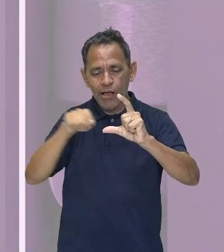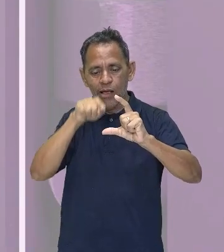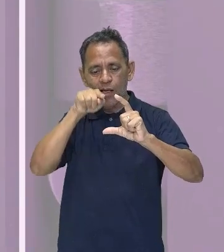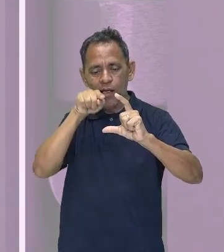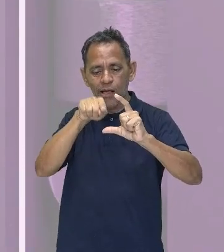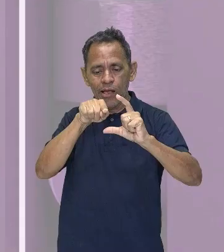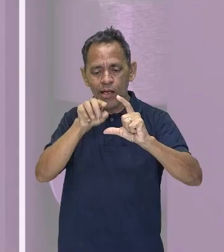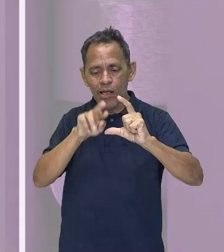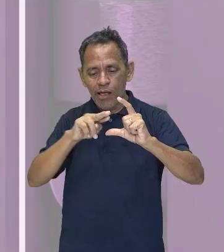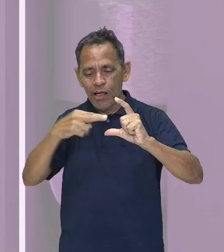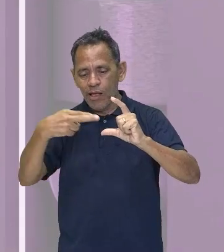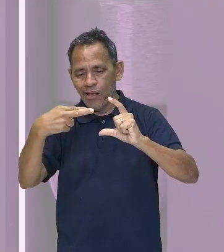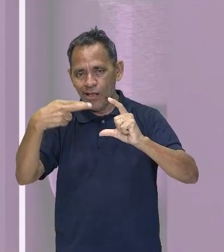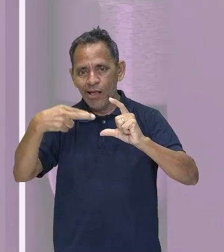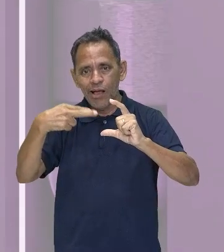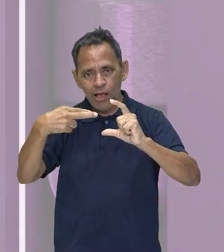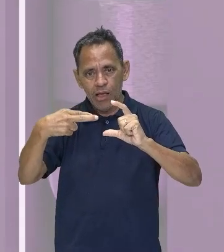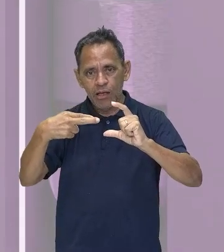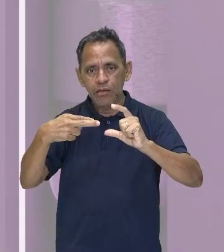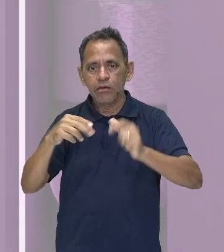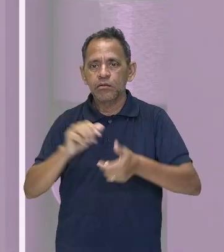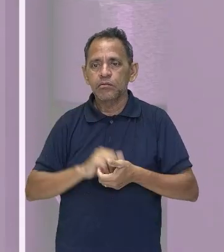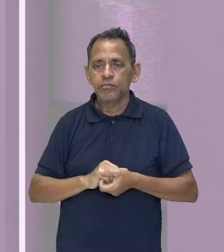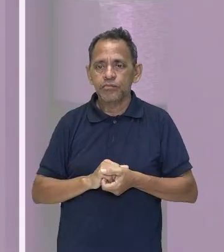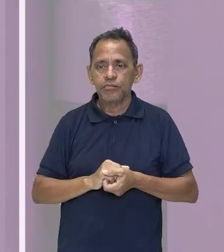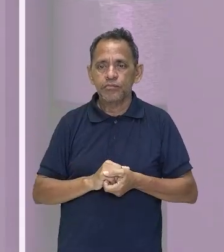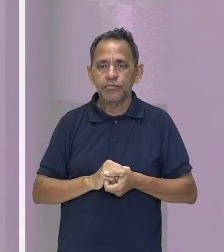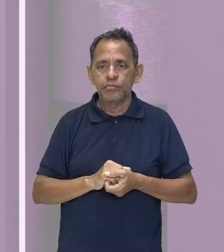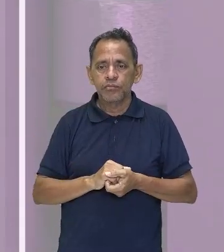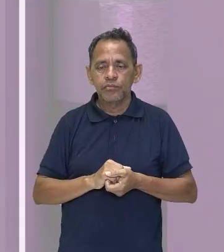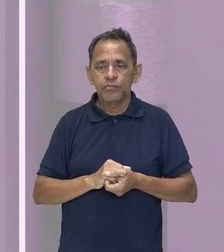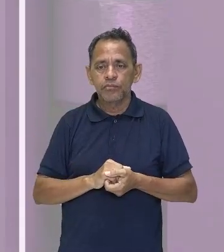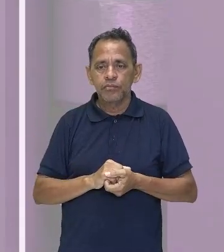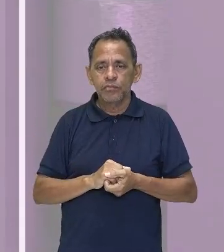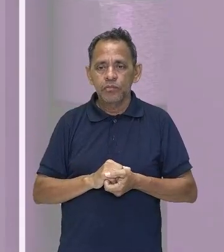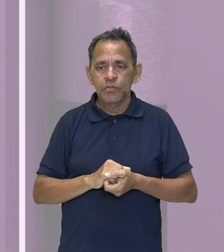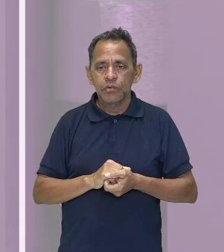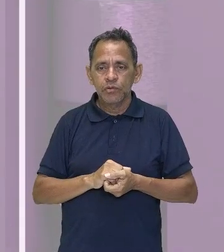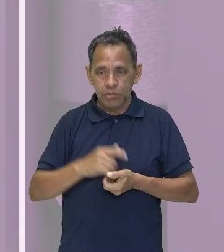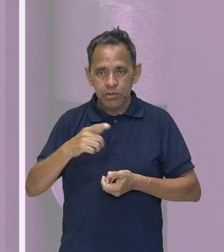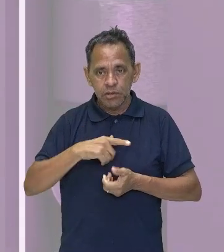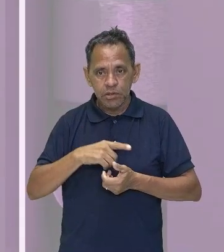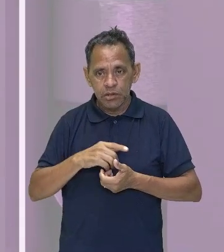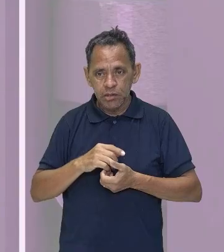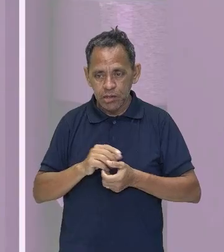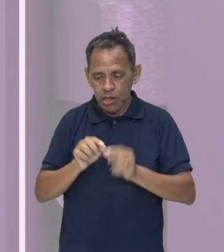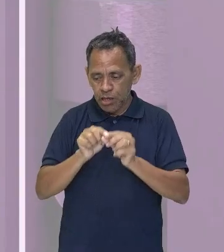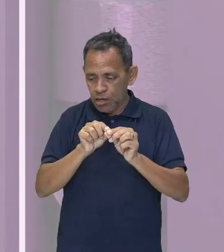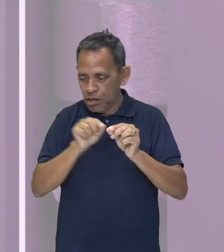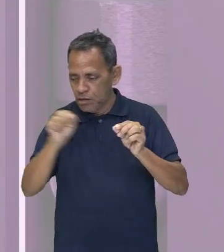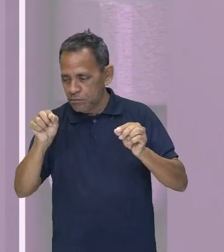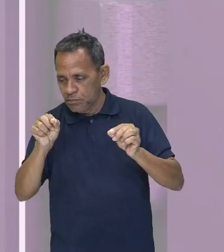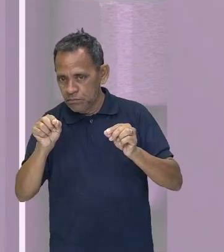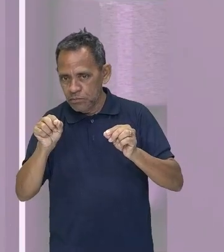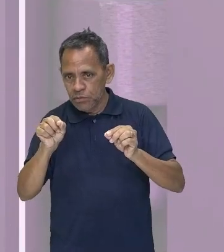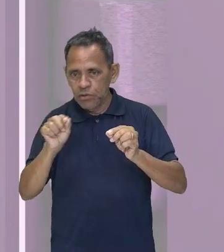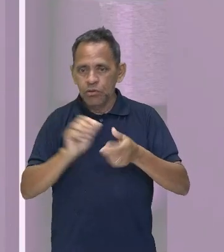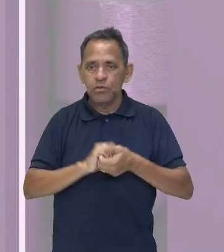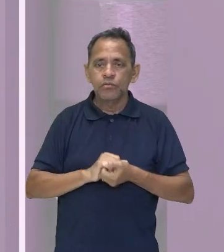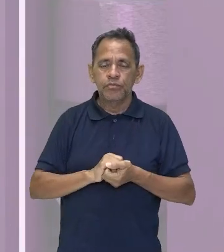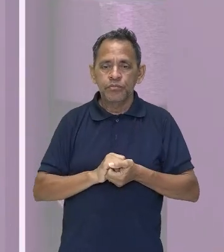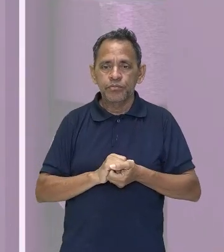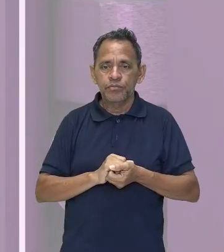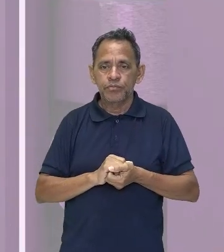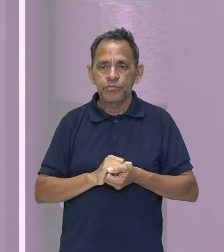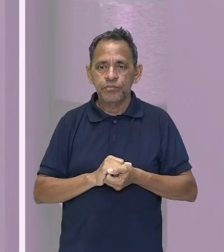o raio, tá bom? E de uma extremidade a outra, passando pelo centro, você tem o diâmetro,